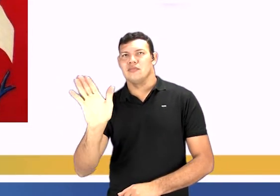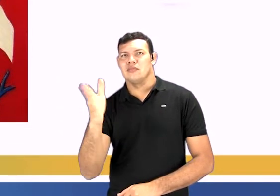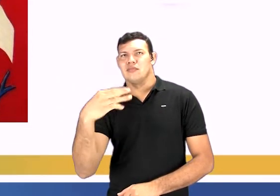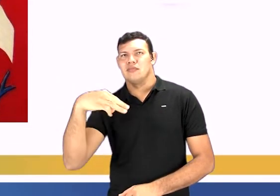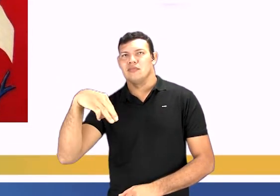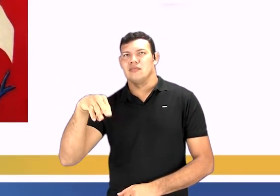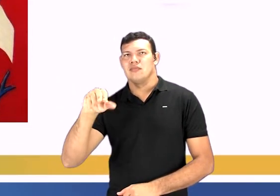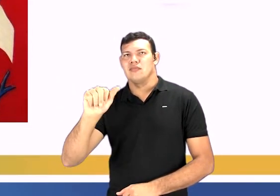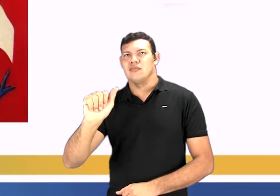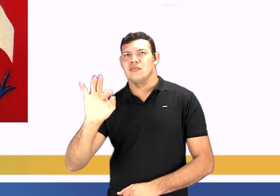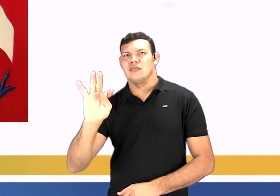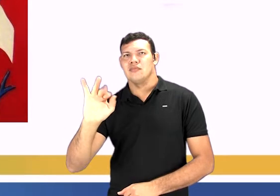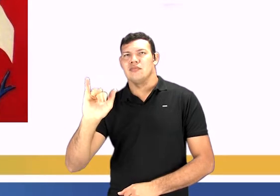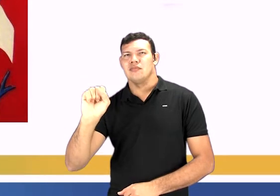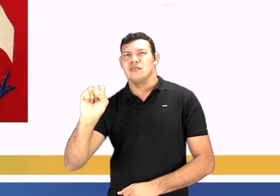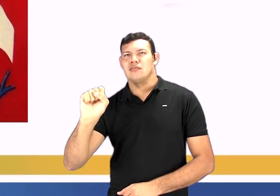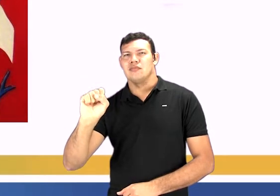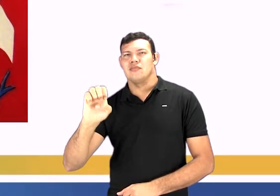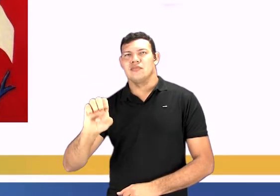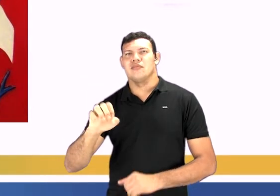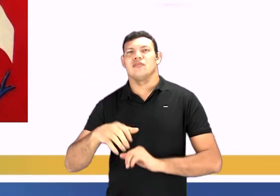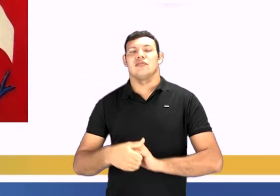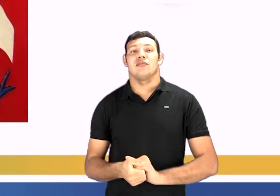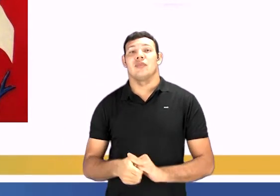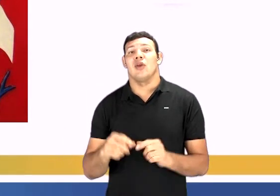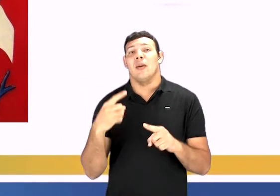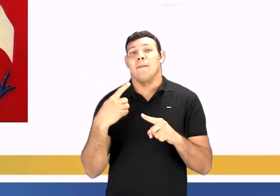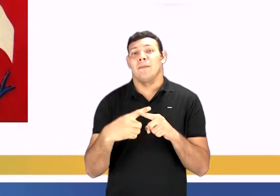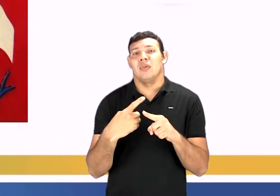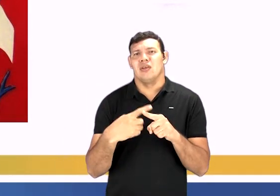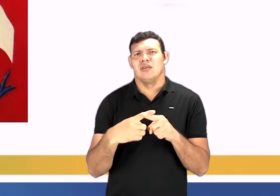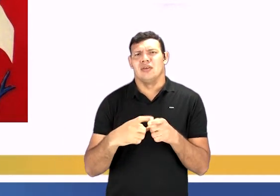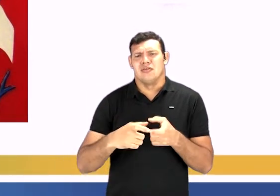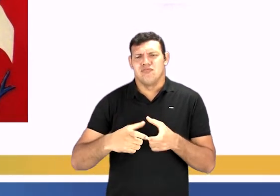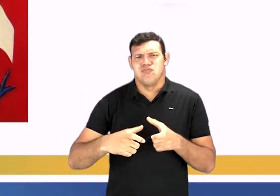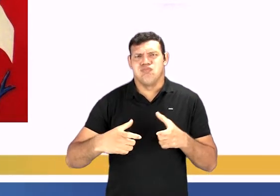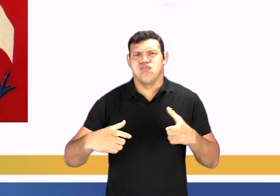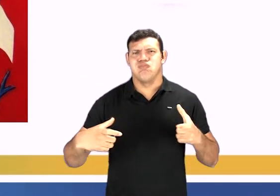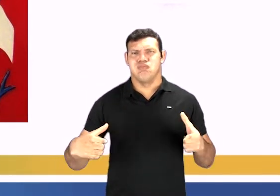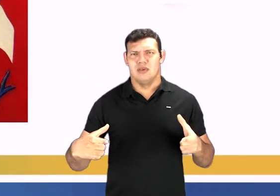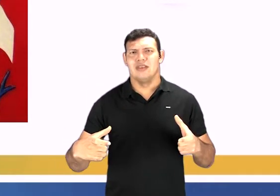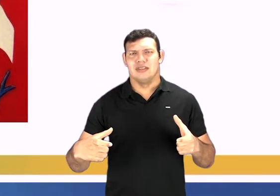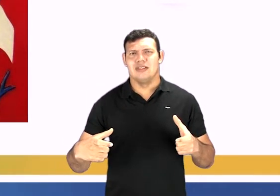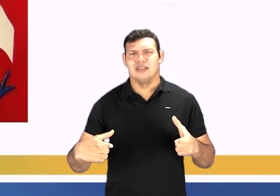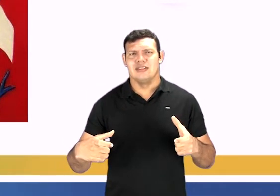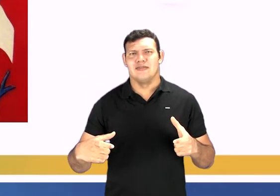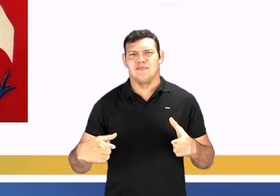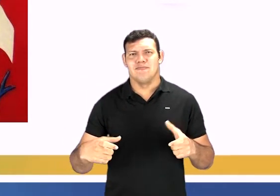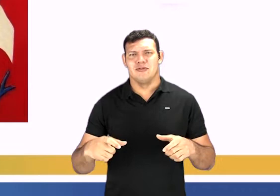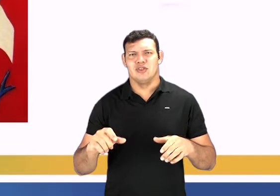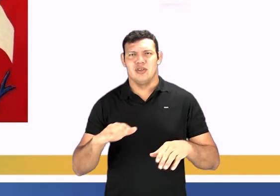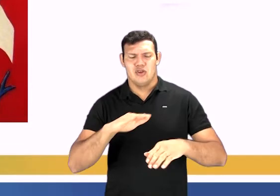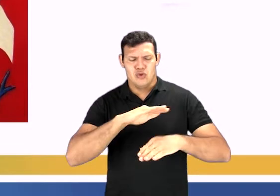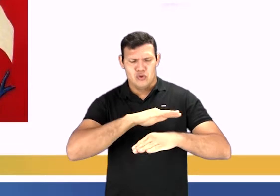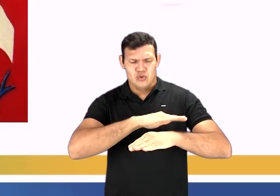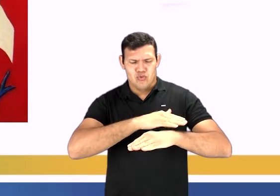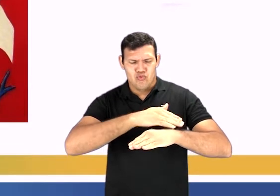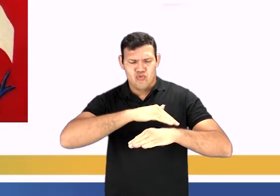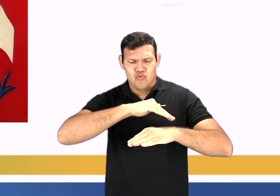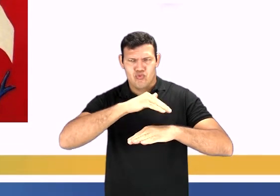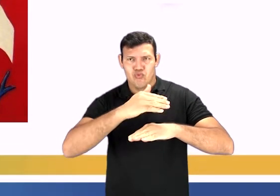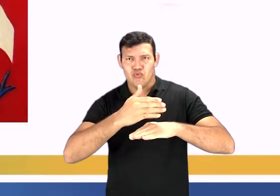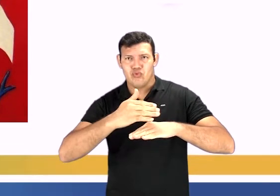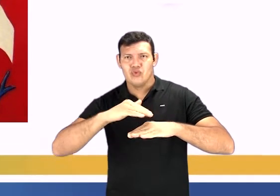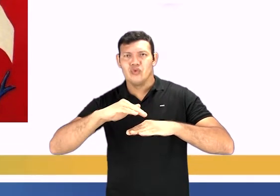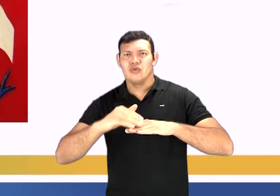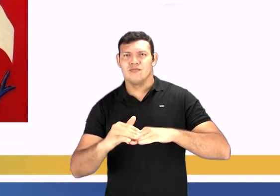sem misturas, de modo a delimitar, dar volume, relevo e perspectiva às obras. Essa obra que vocês